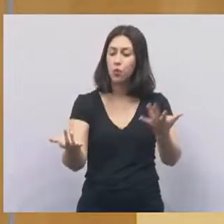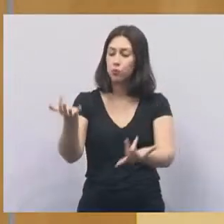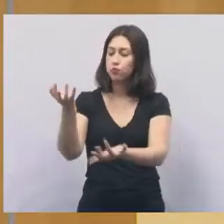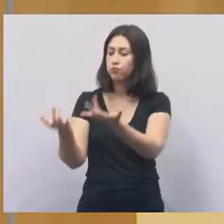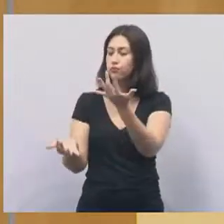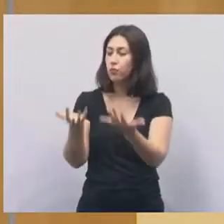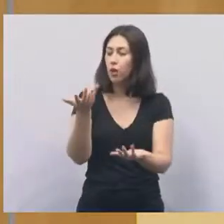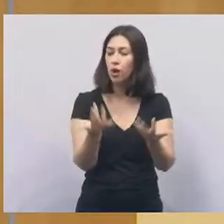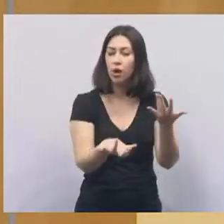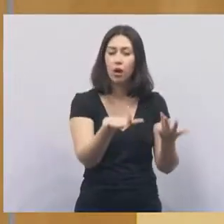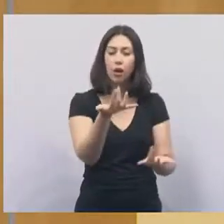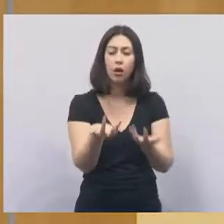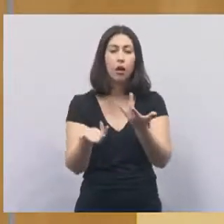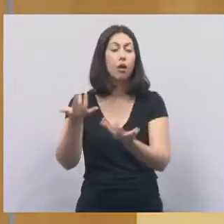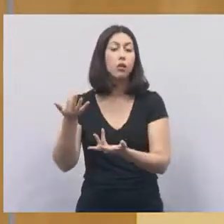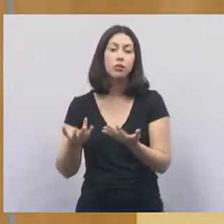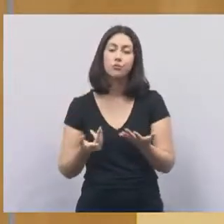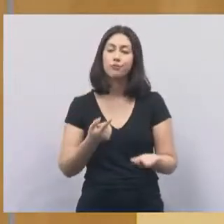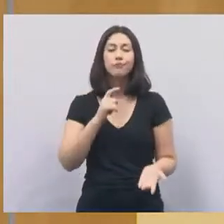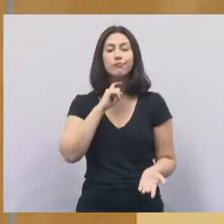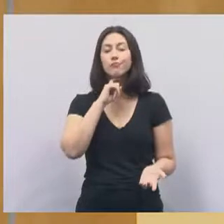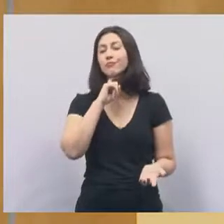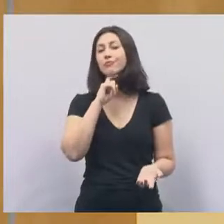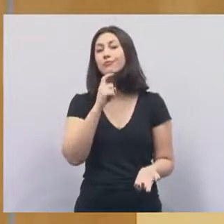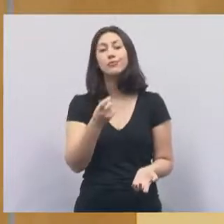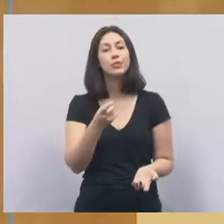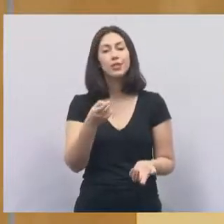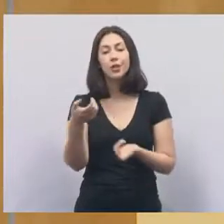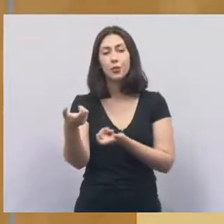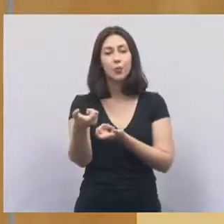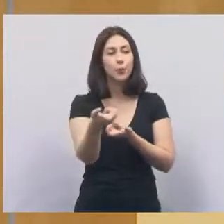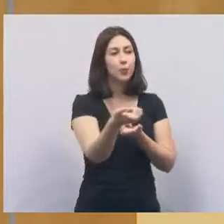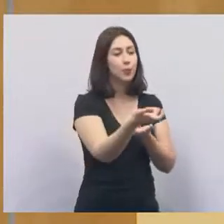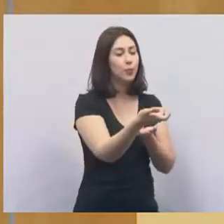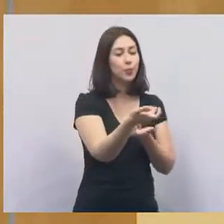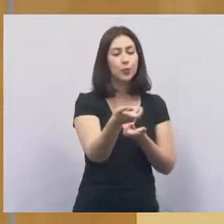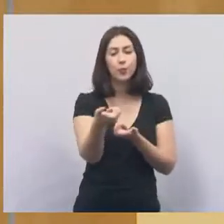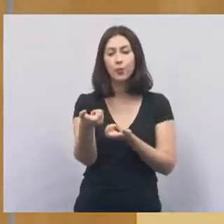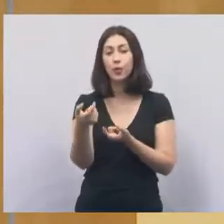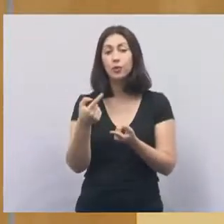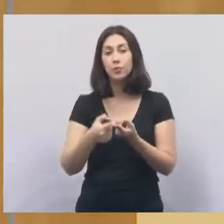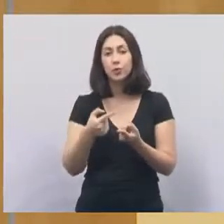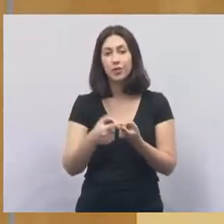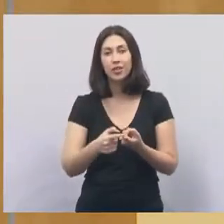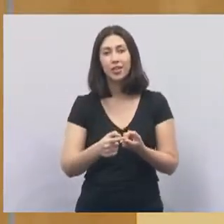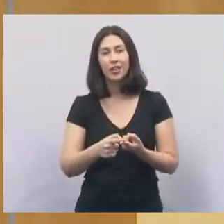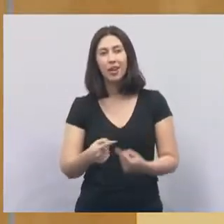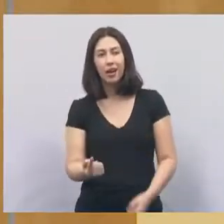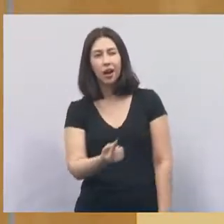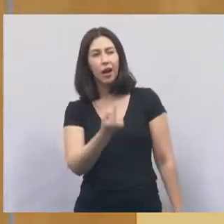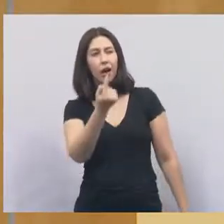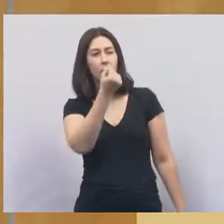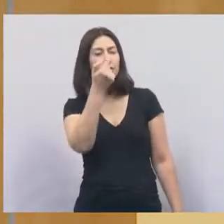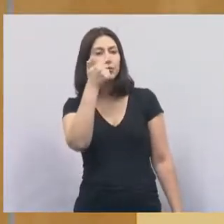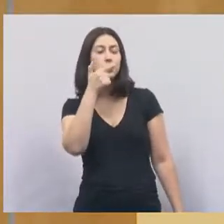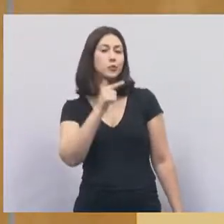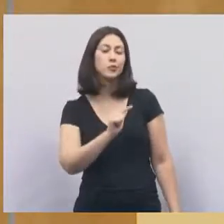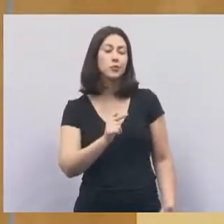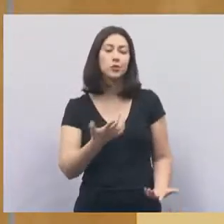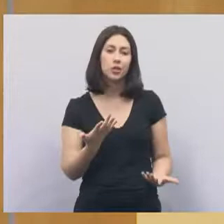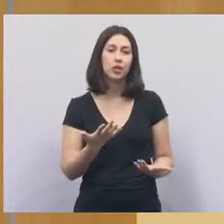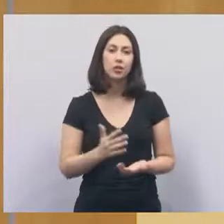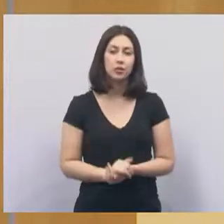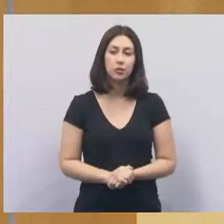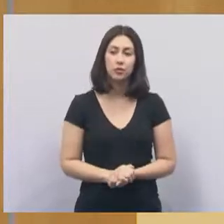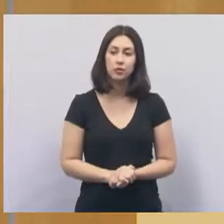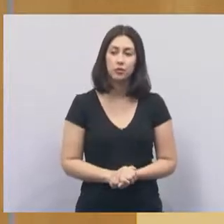e aí bombeiro nenhum vai conseguir apagar aquele fogo porque é muita terra que se queima ali no